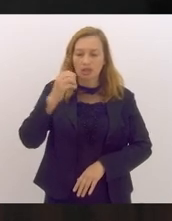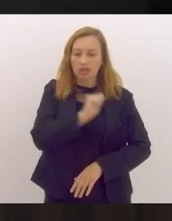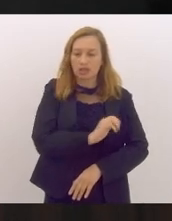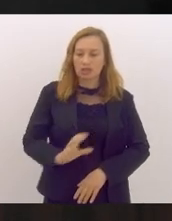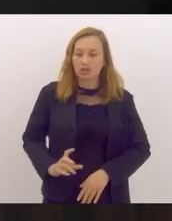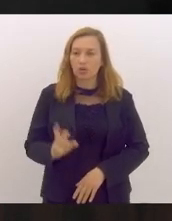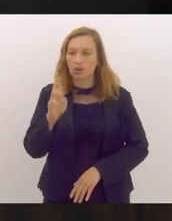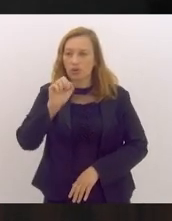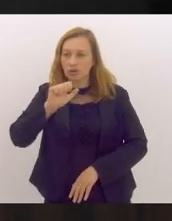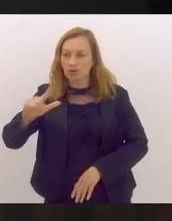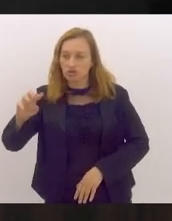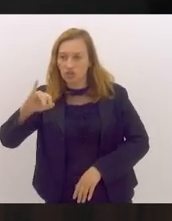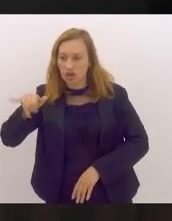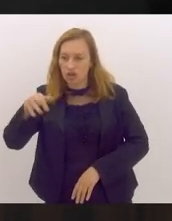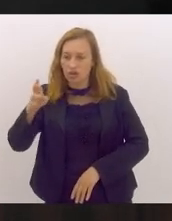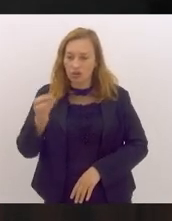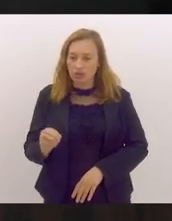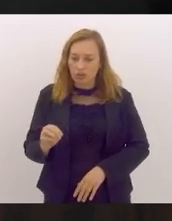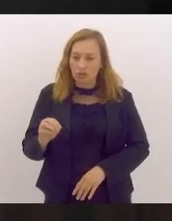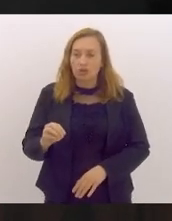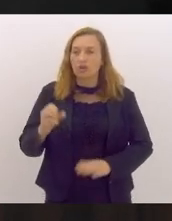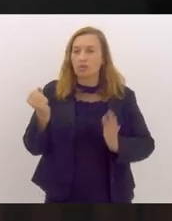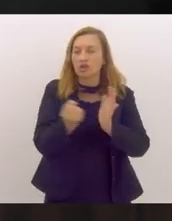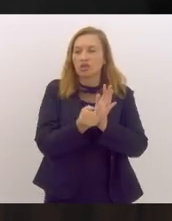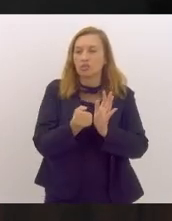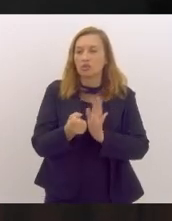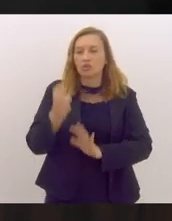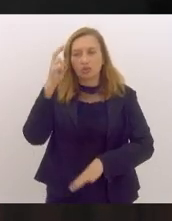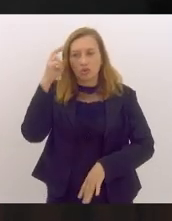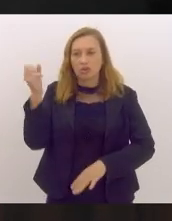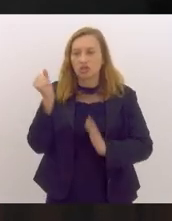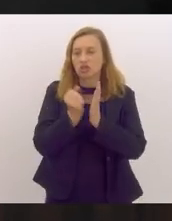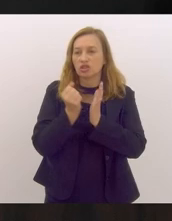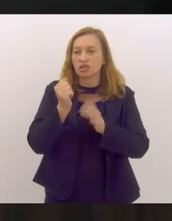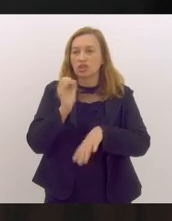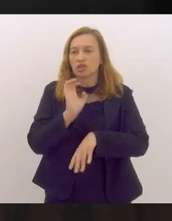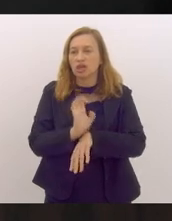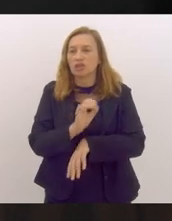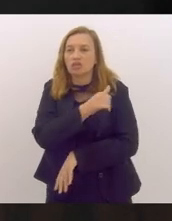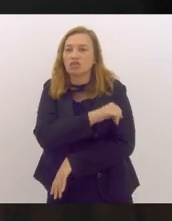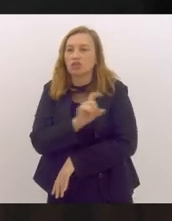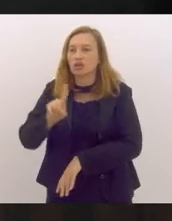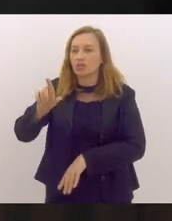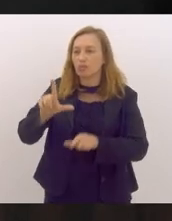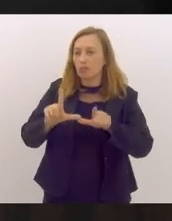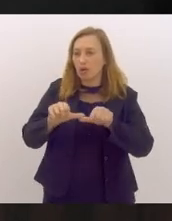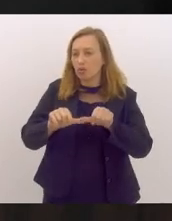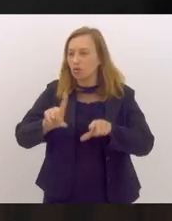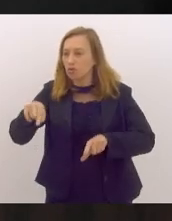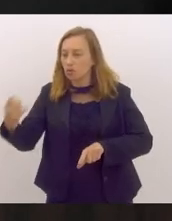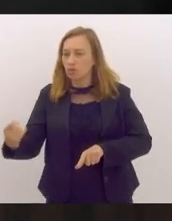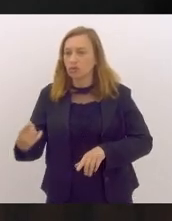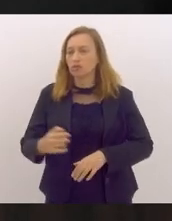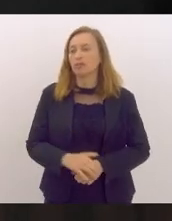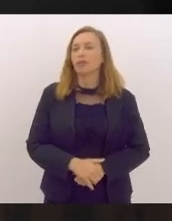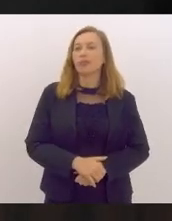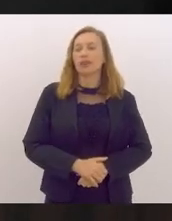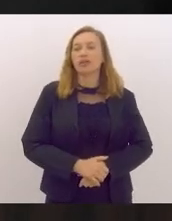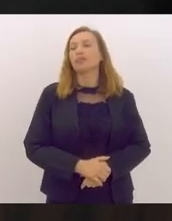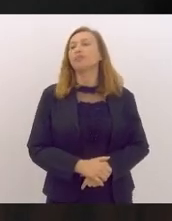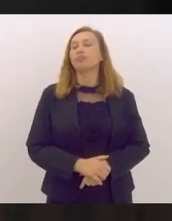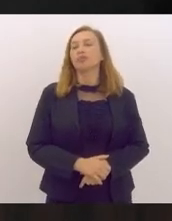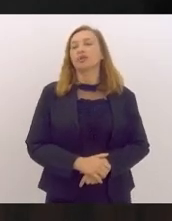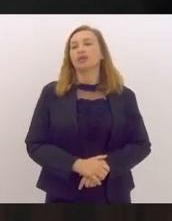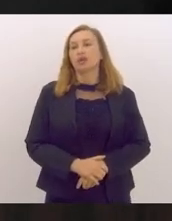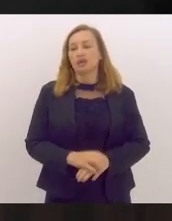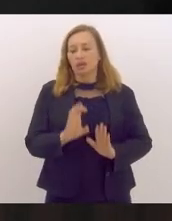que dispõe sobre o tombamento como patrimônio do Estado do Rio de Janeiro, o Bangu Atlético Clube da Outras Providências. Pendendo de parecer da Comissão